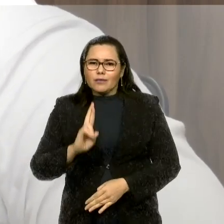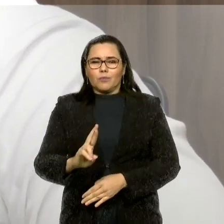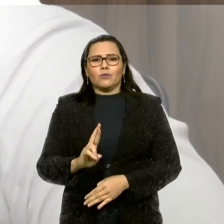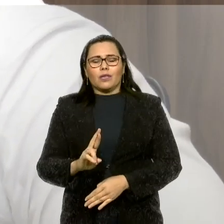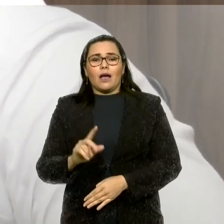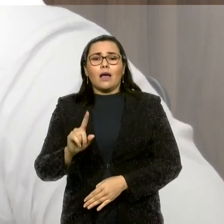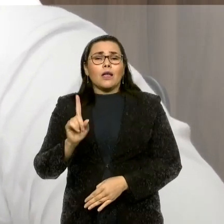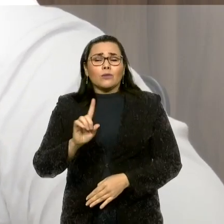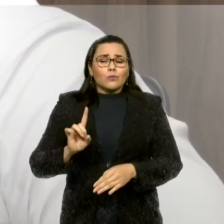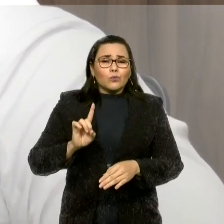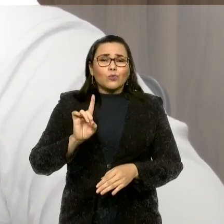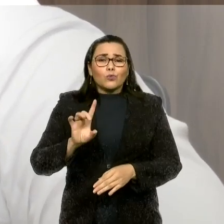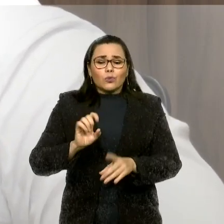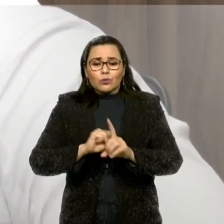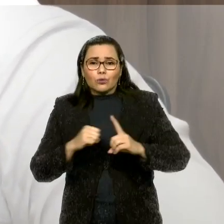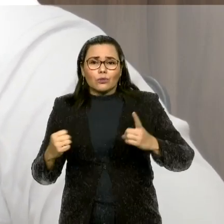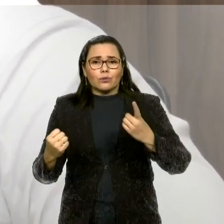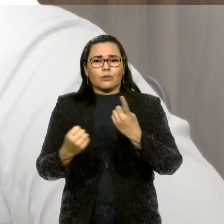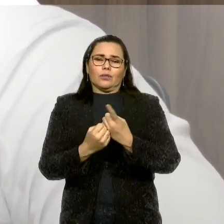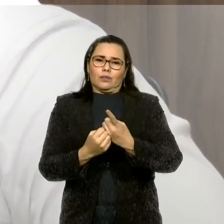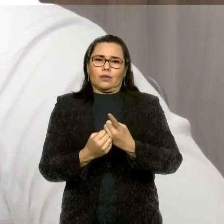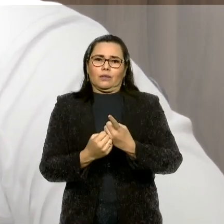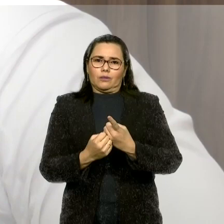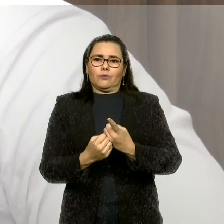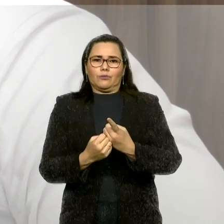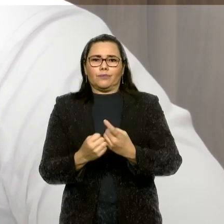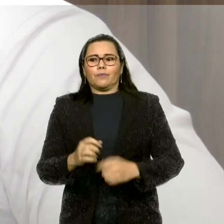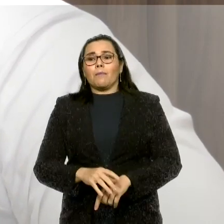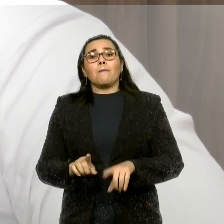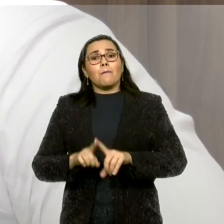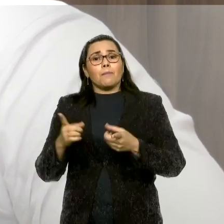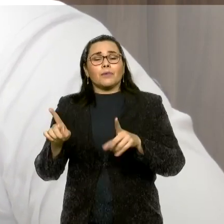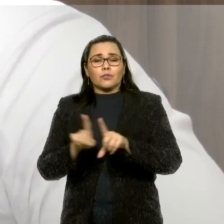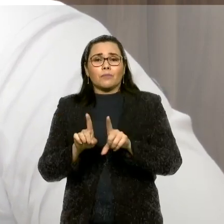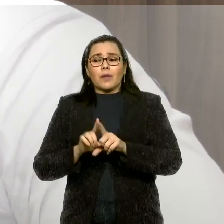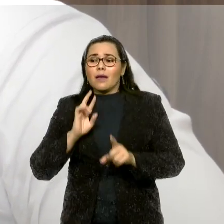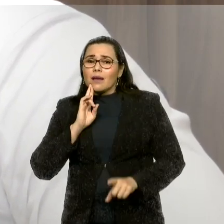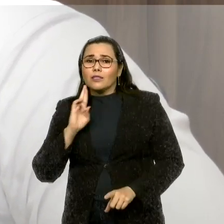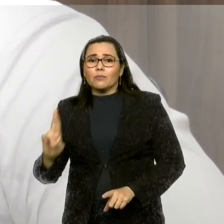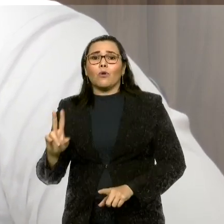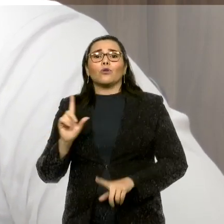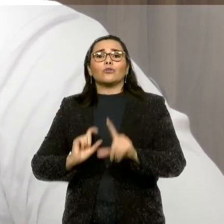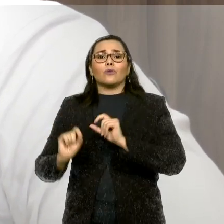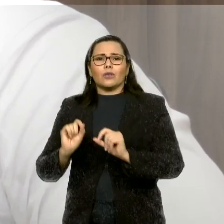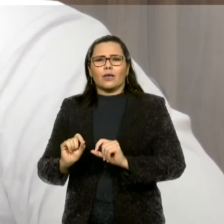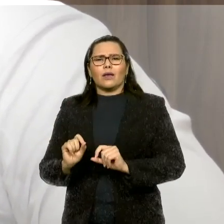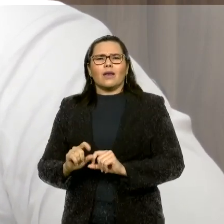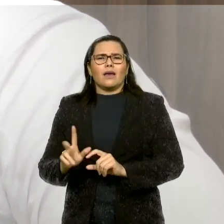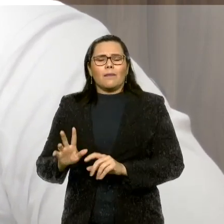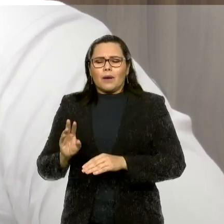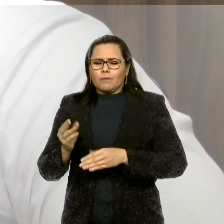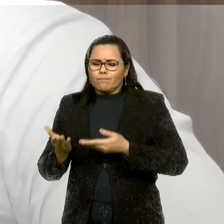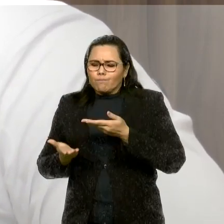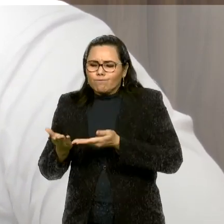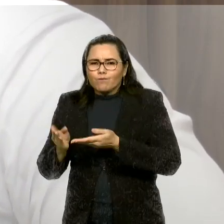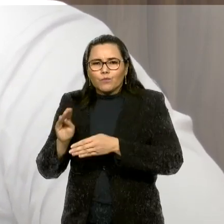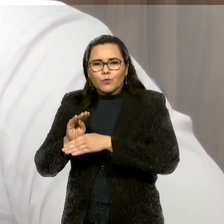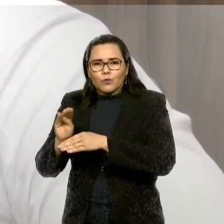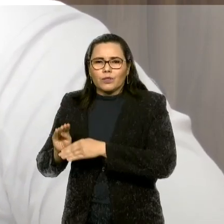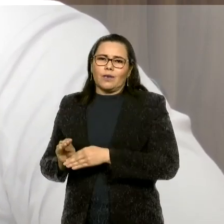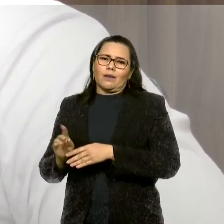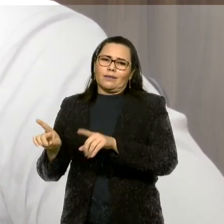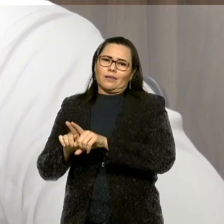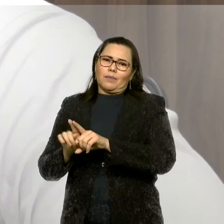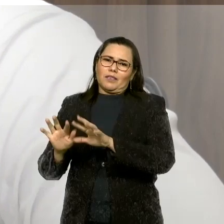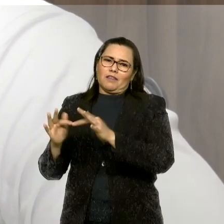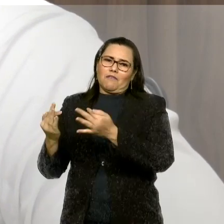sociedade que busca a elucidação e a responsabilização mas que dê uma resposta cada vez mais humanizada de cuidado para